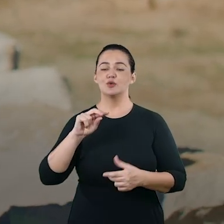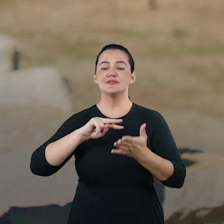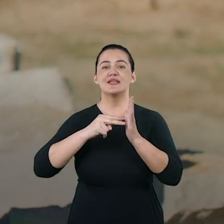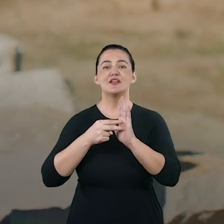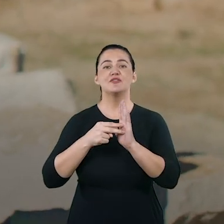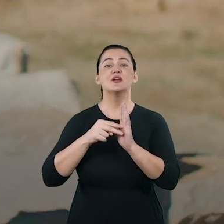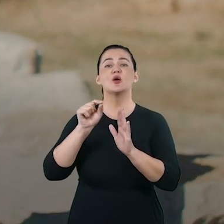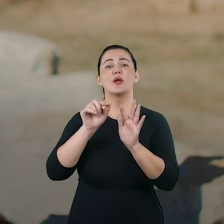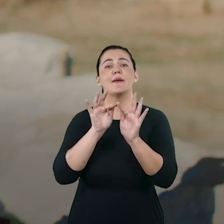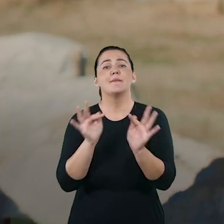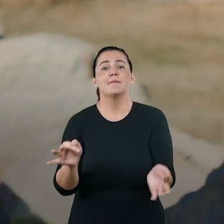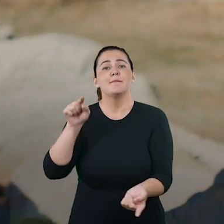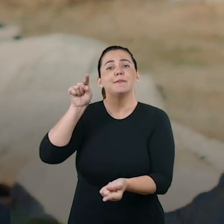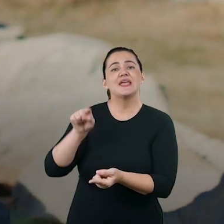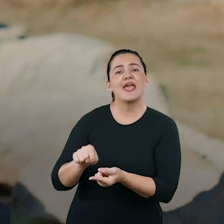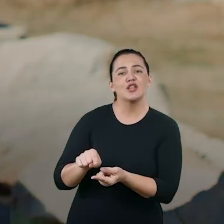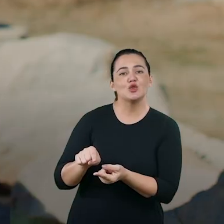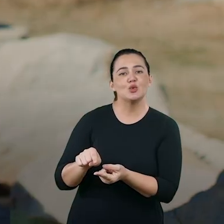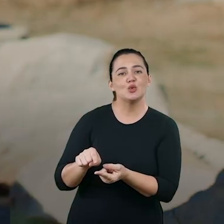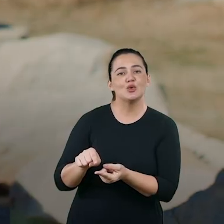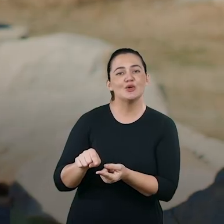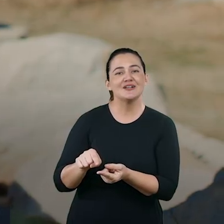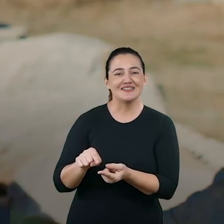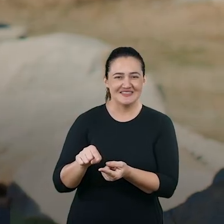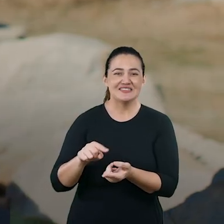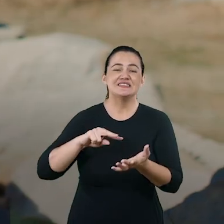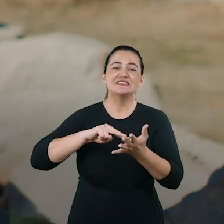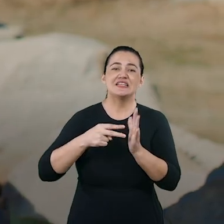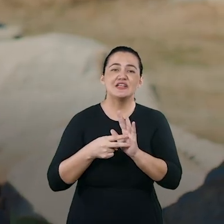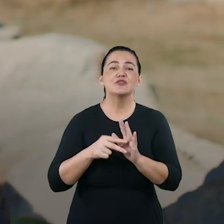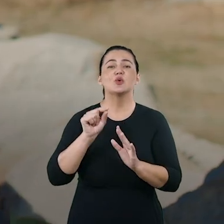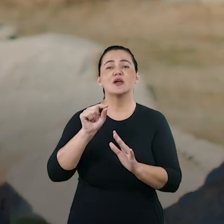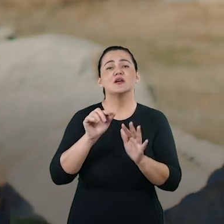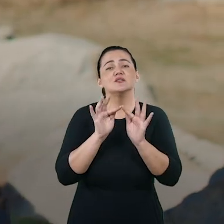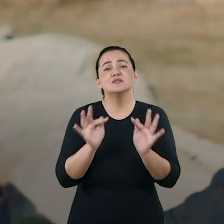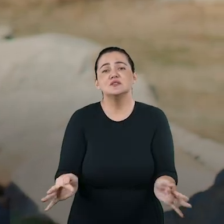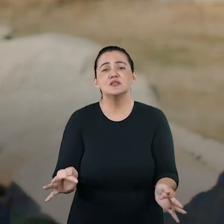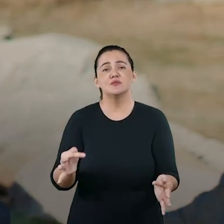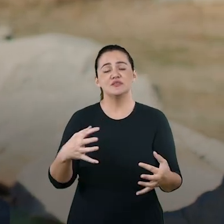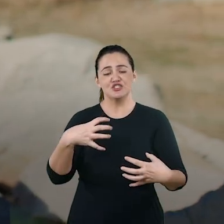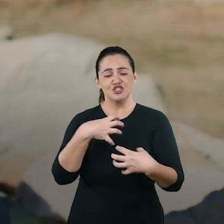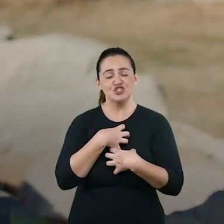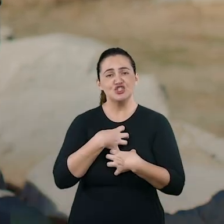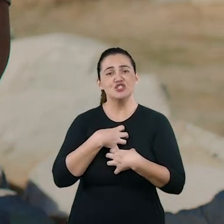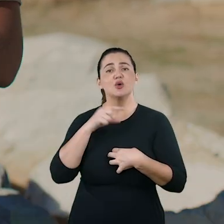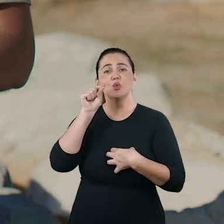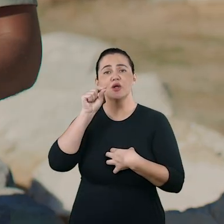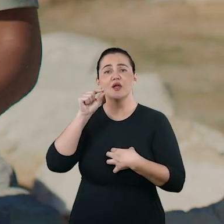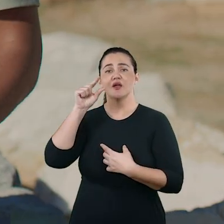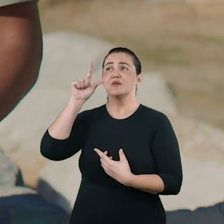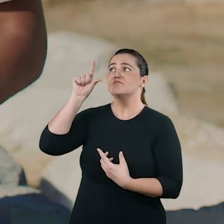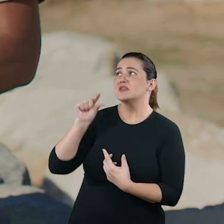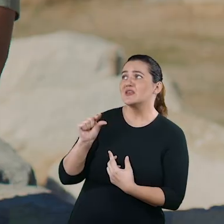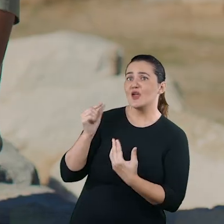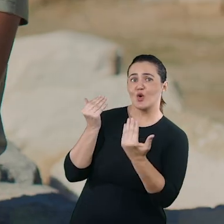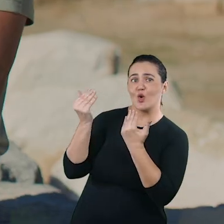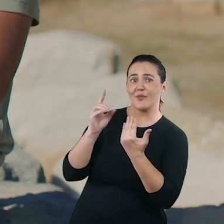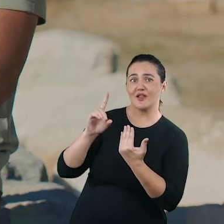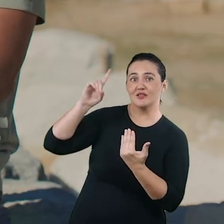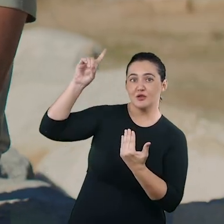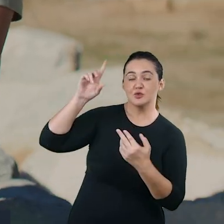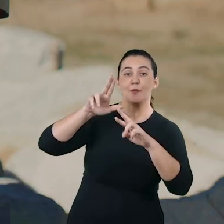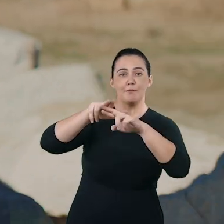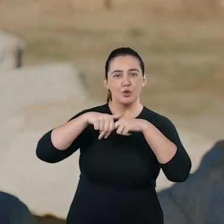pouquinhos é paulatinamente feita? Então, um homem pequeno, porque ele se sentia pequeno diante de Deus. E ele vai pregar